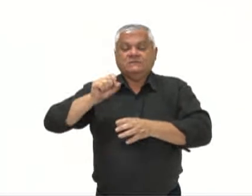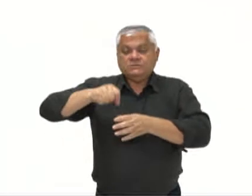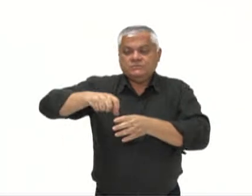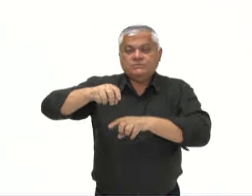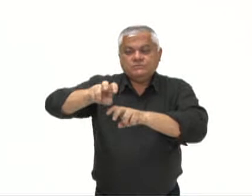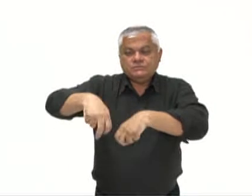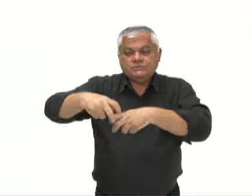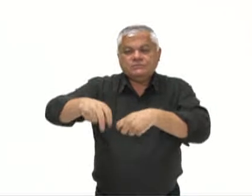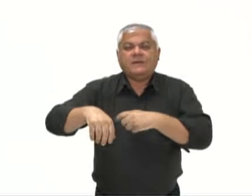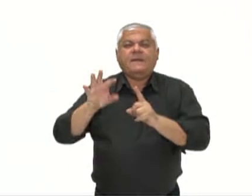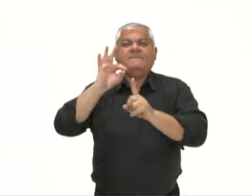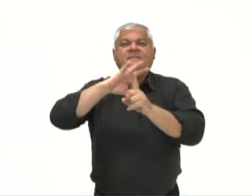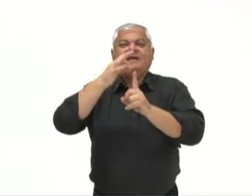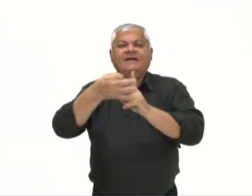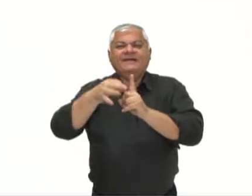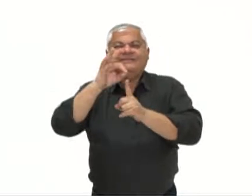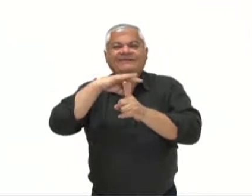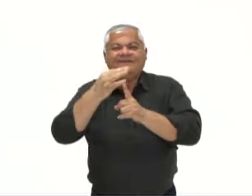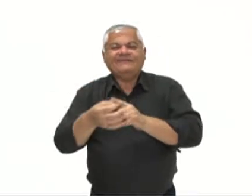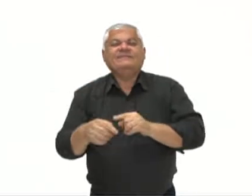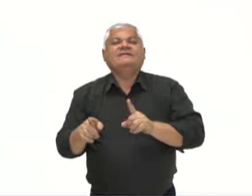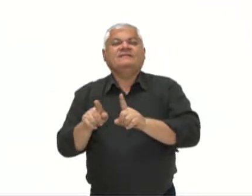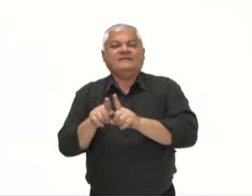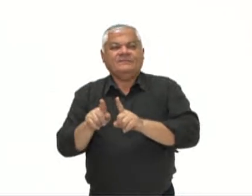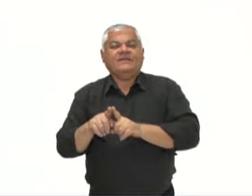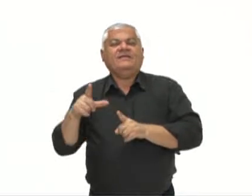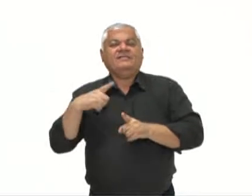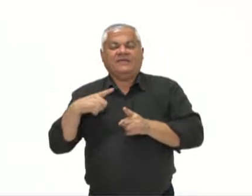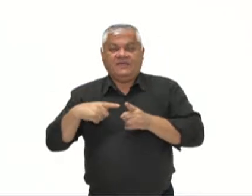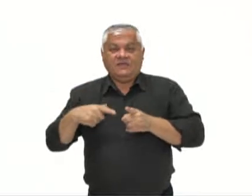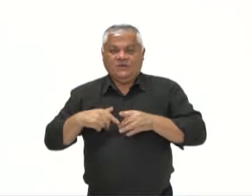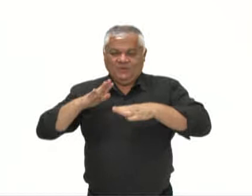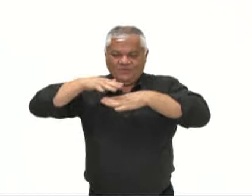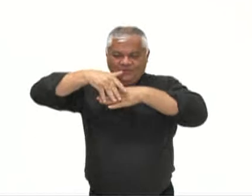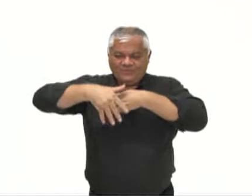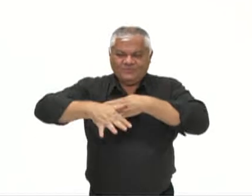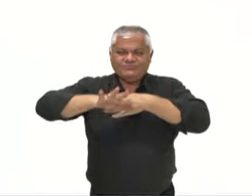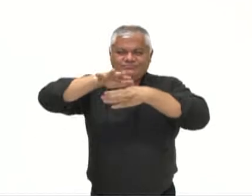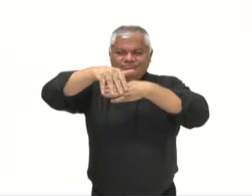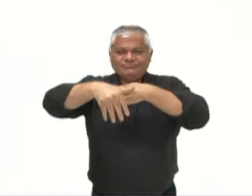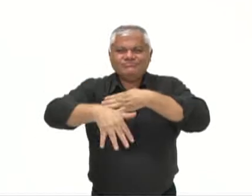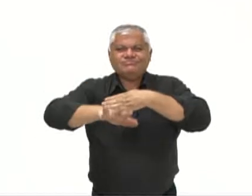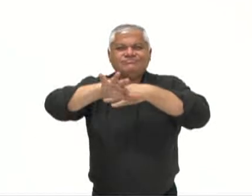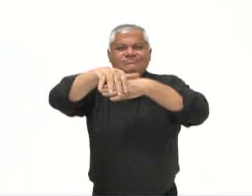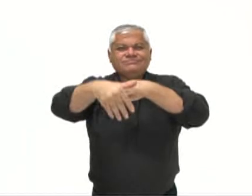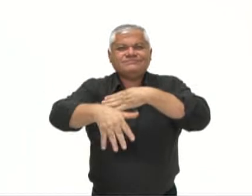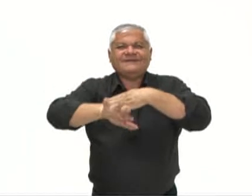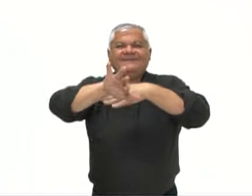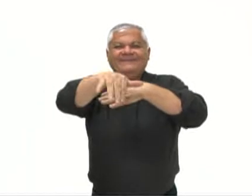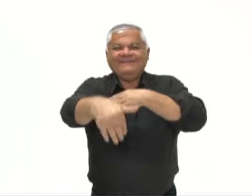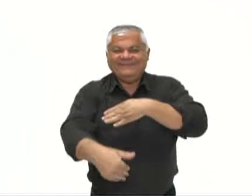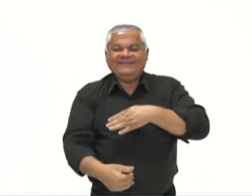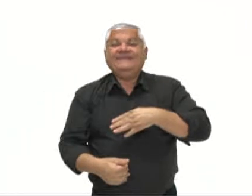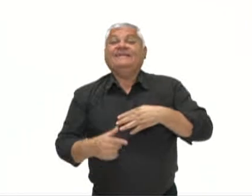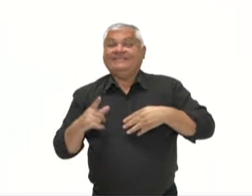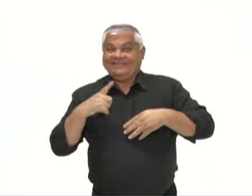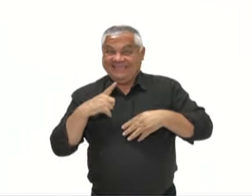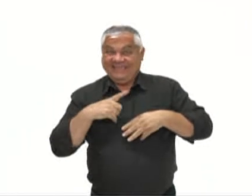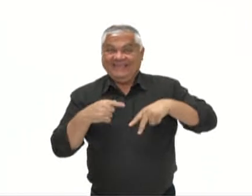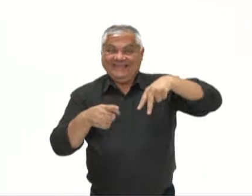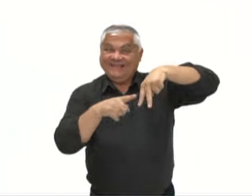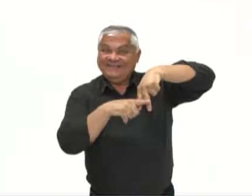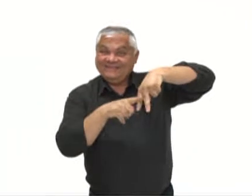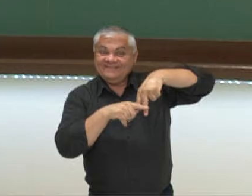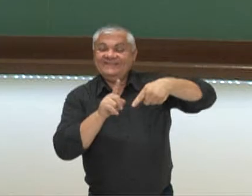Cubatão, hortigranjeiros na bacia do rio Nundiaquara e pastagens em Antonina e Guaraqueçaba. Perceba